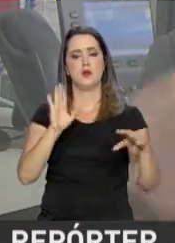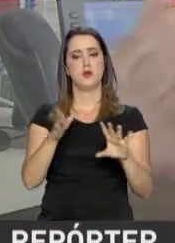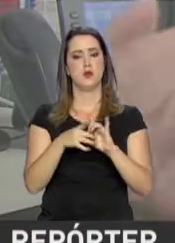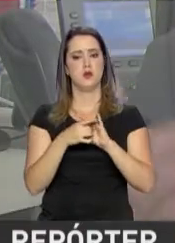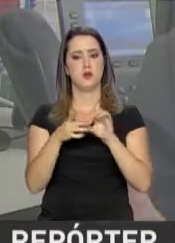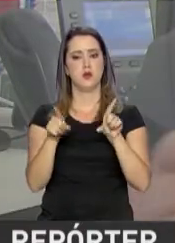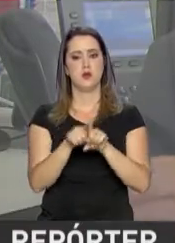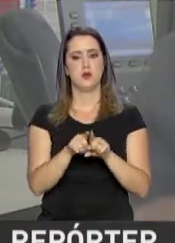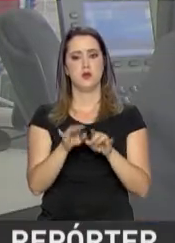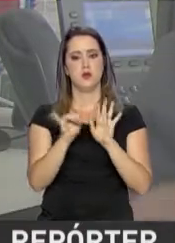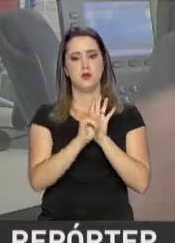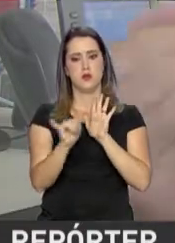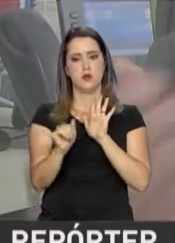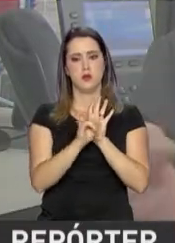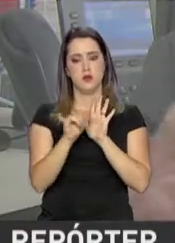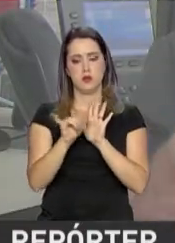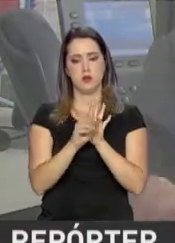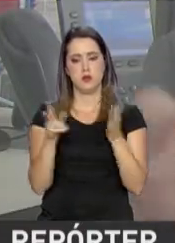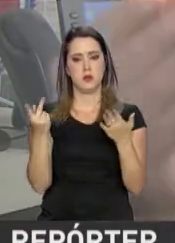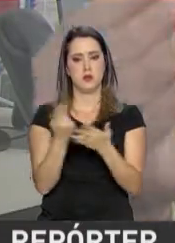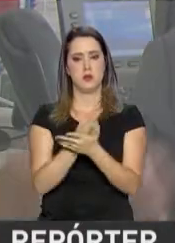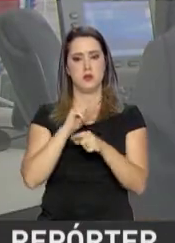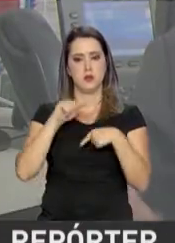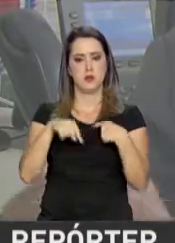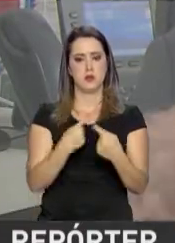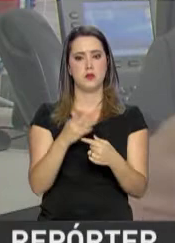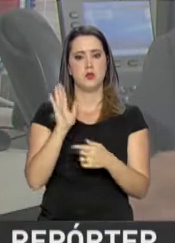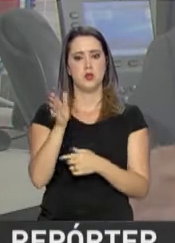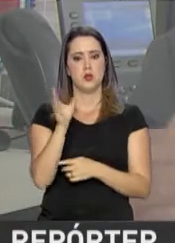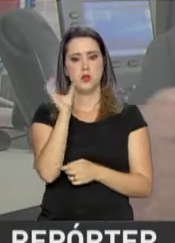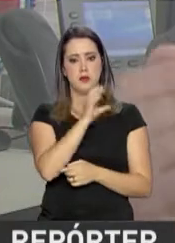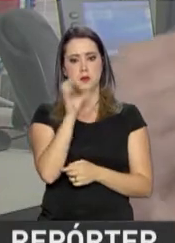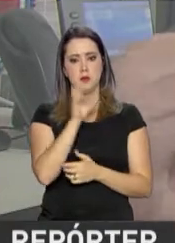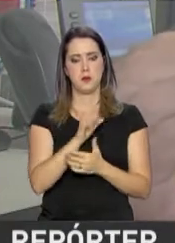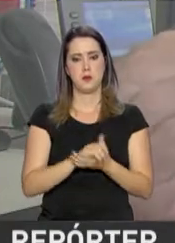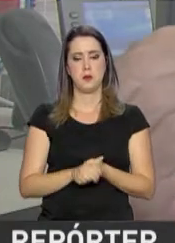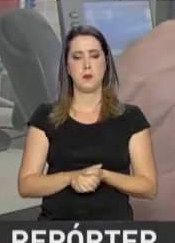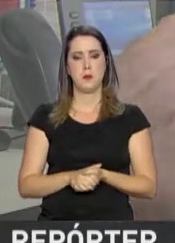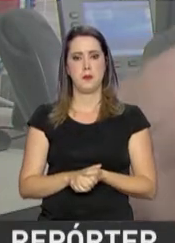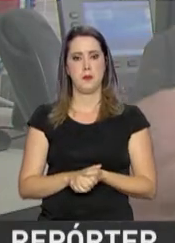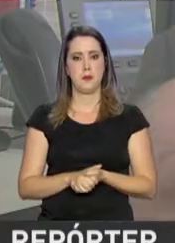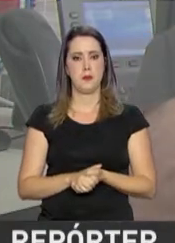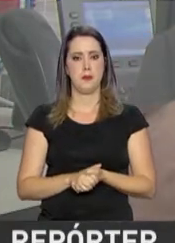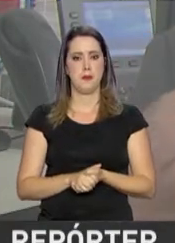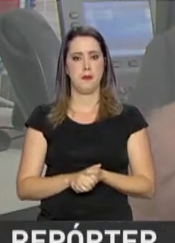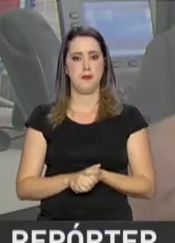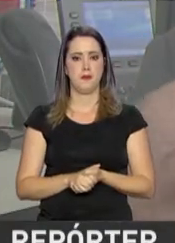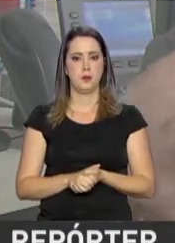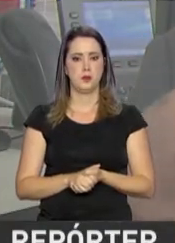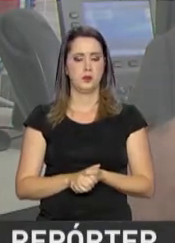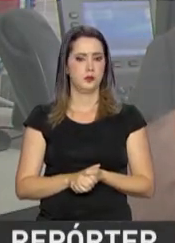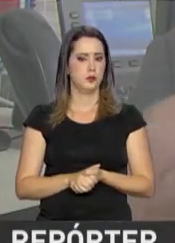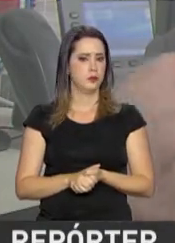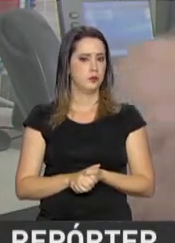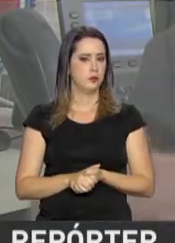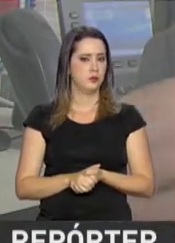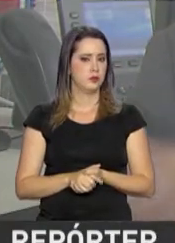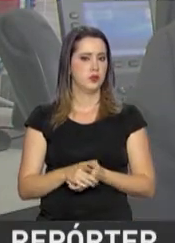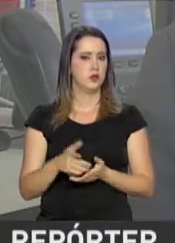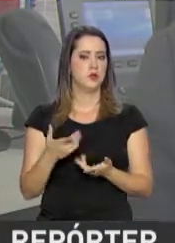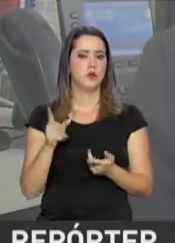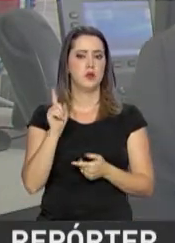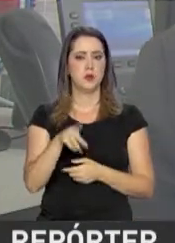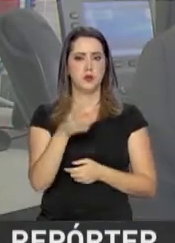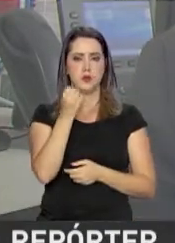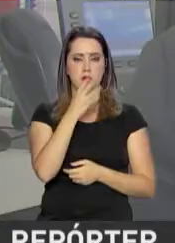o edital que vai ser lançado e imediatamente gostaria de ter cem por cento dos